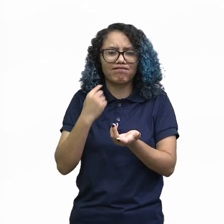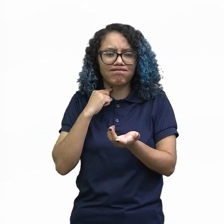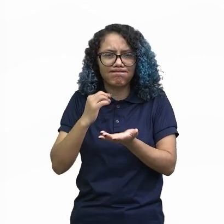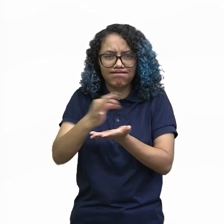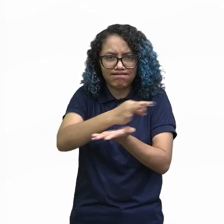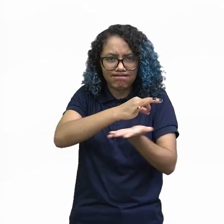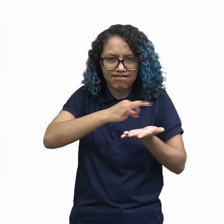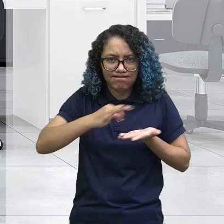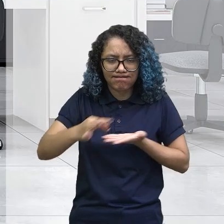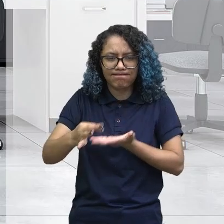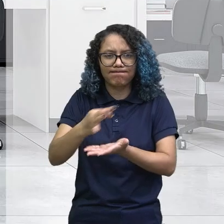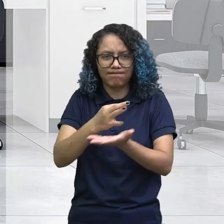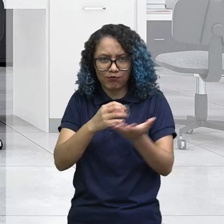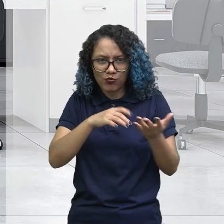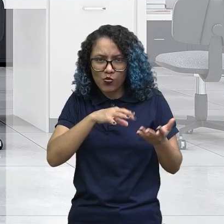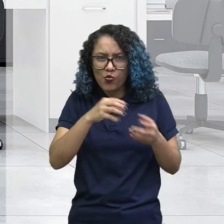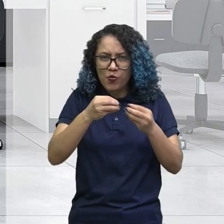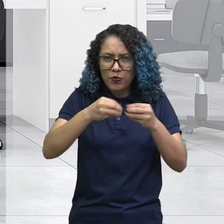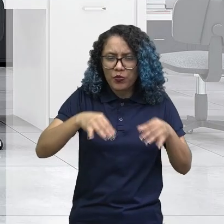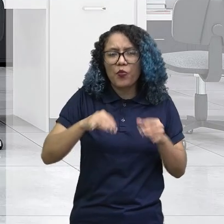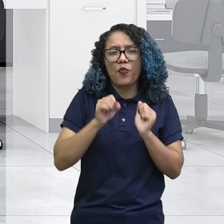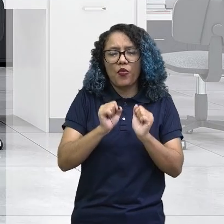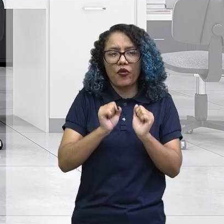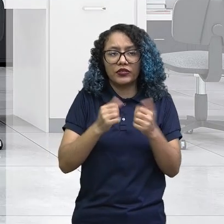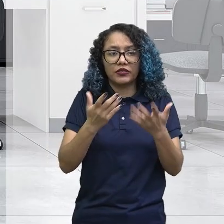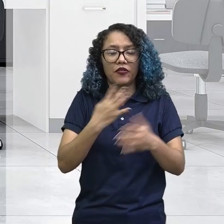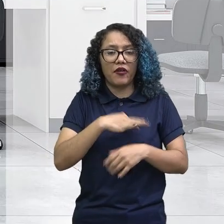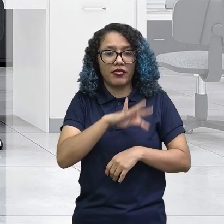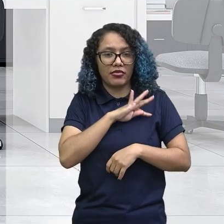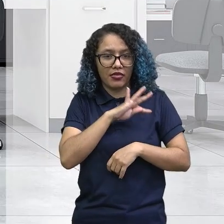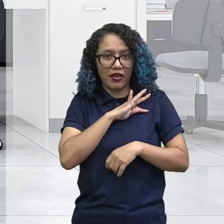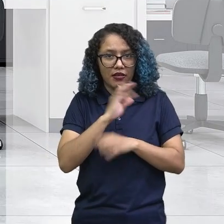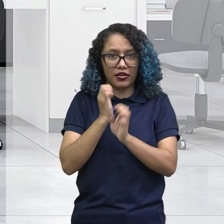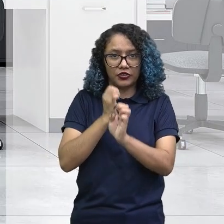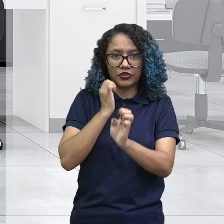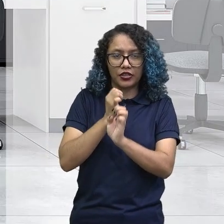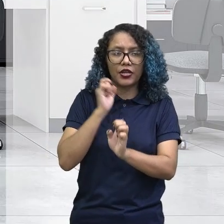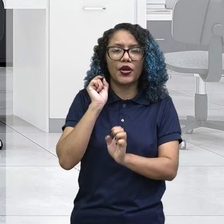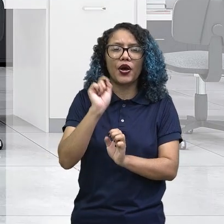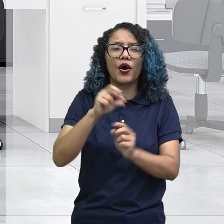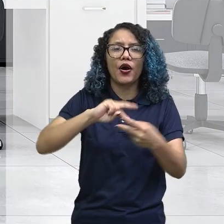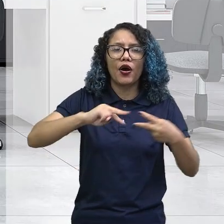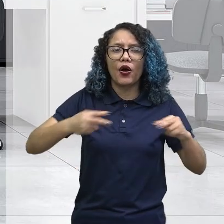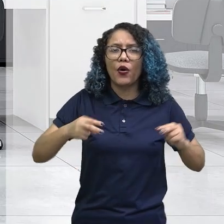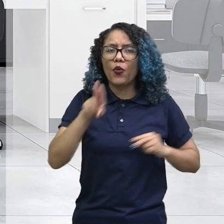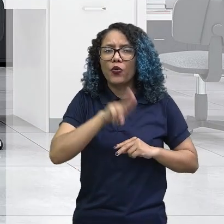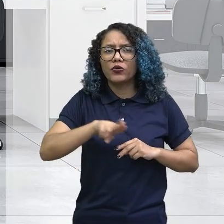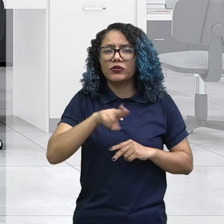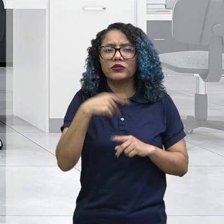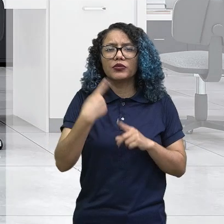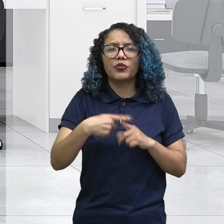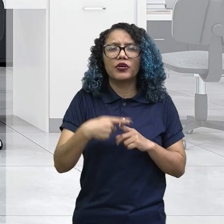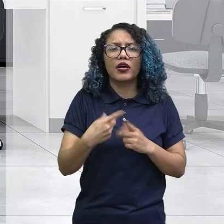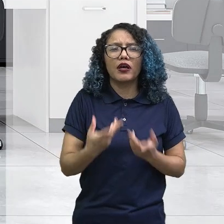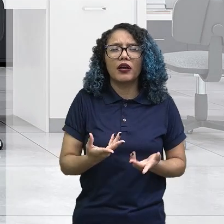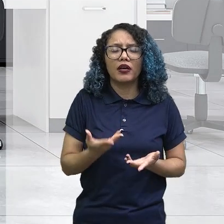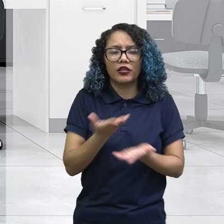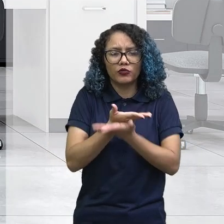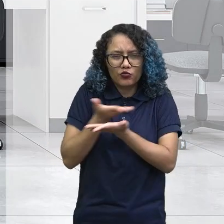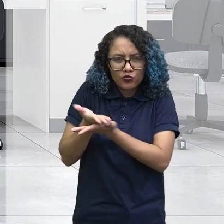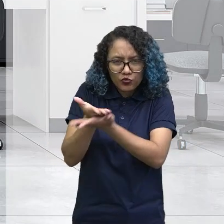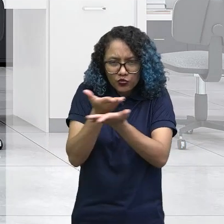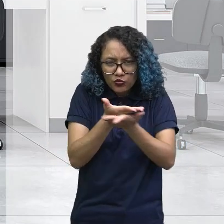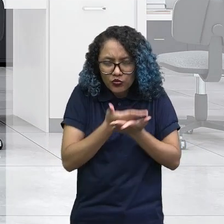que as técnicas, né, da engenharia genética são utilizadas justamente porque existem muitos estudos em